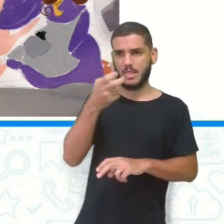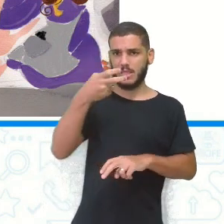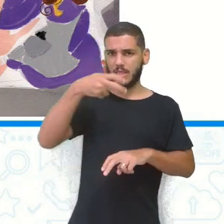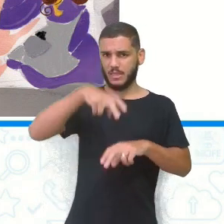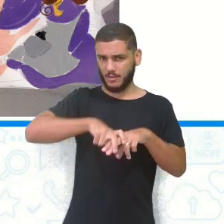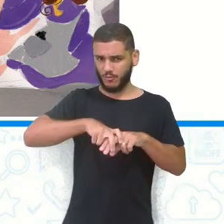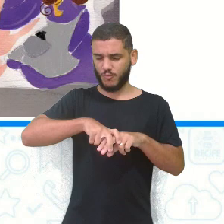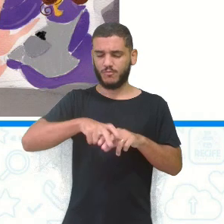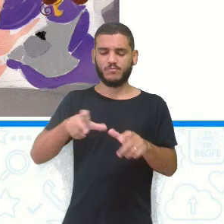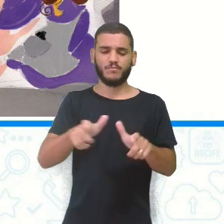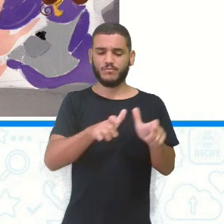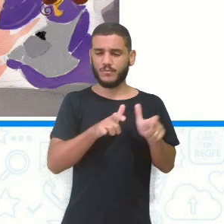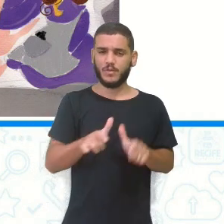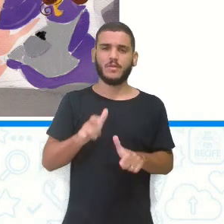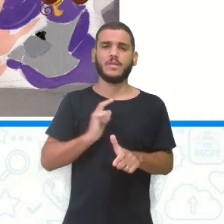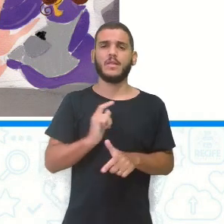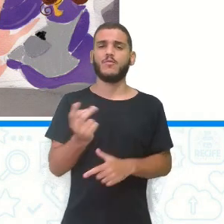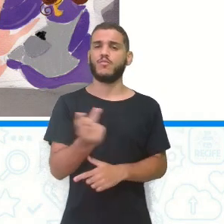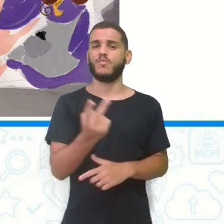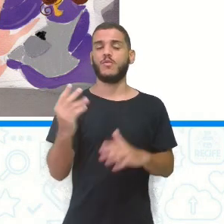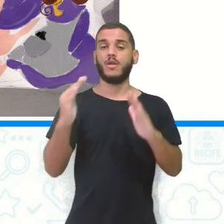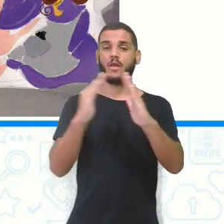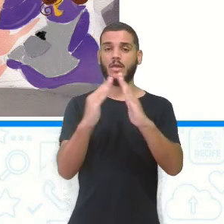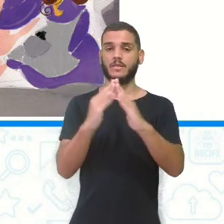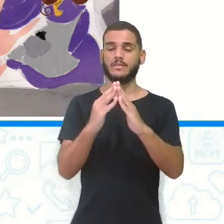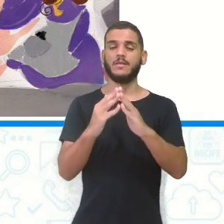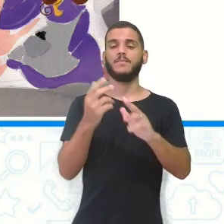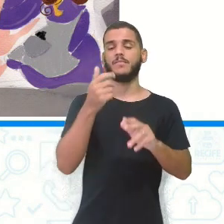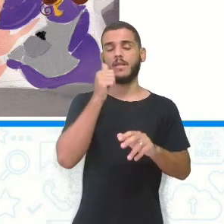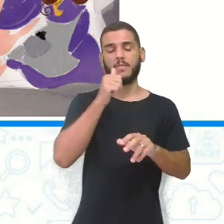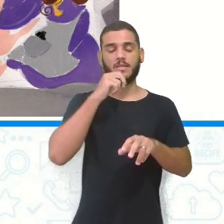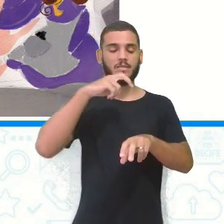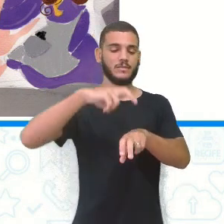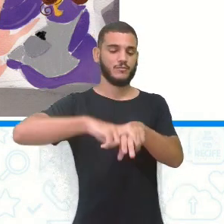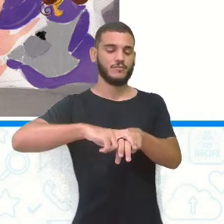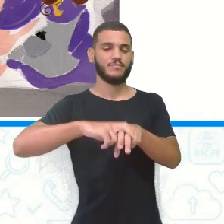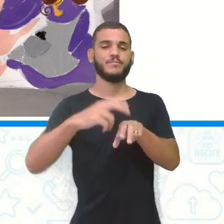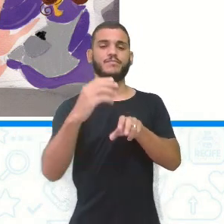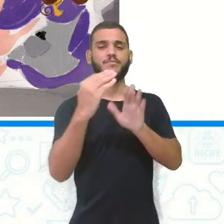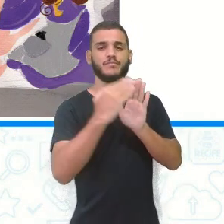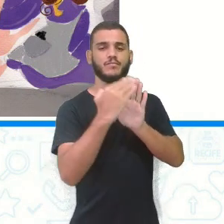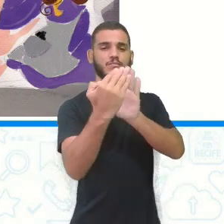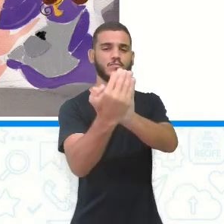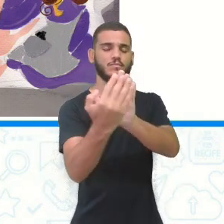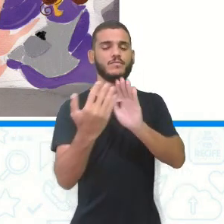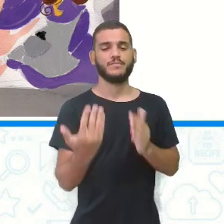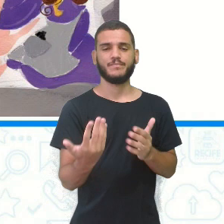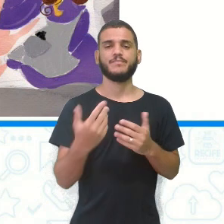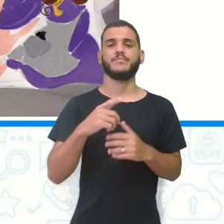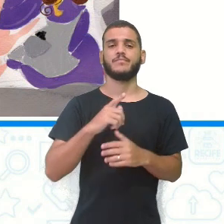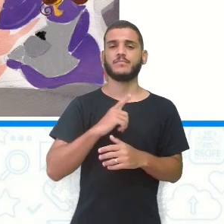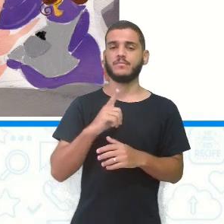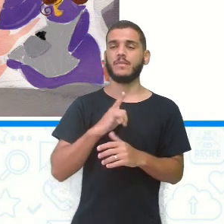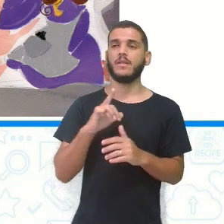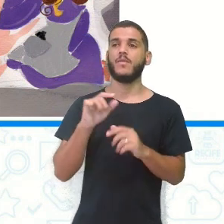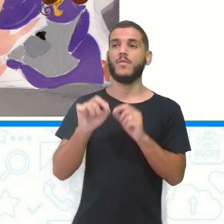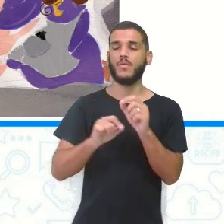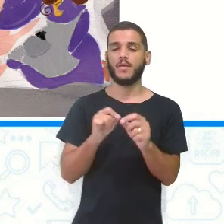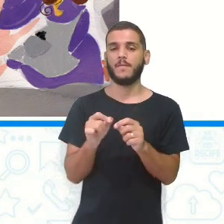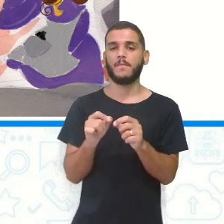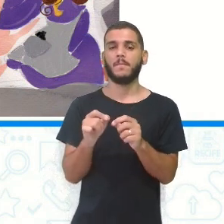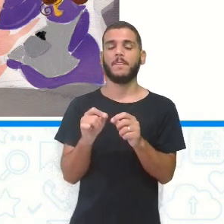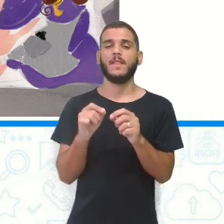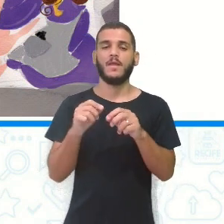um canto entre duas casas, encolheu os pezinhos para abrigá-los ao calor do